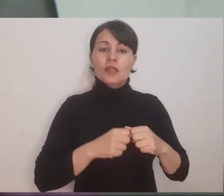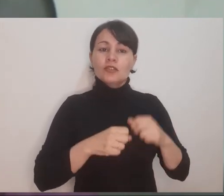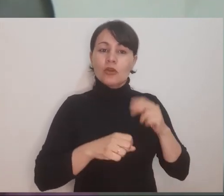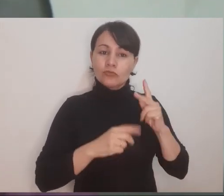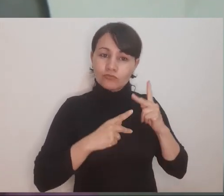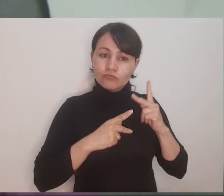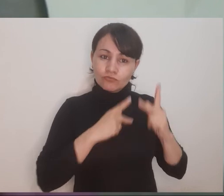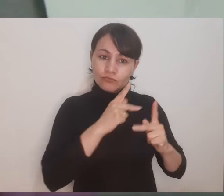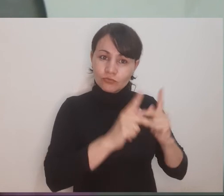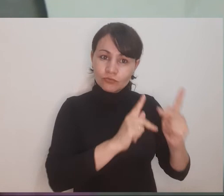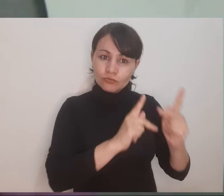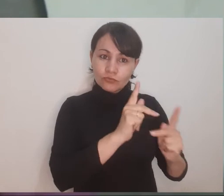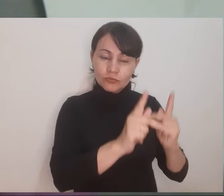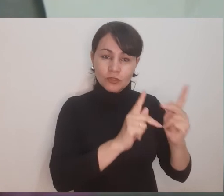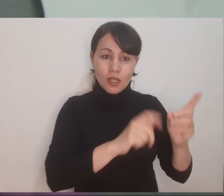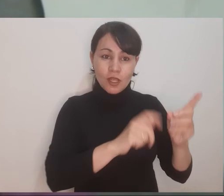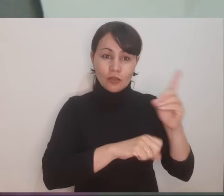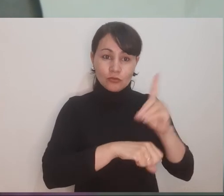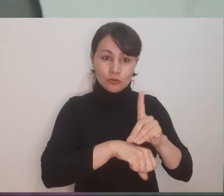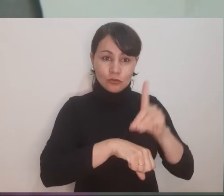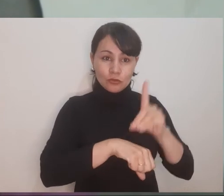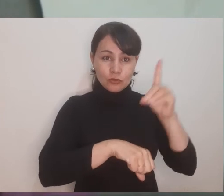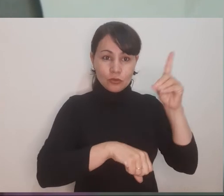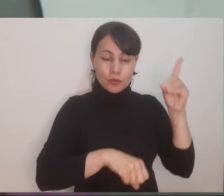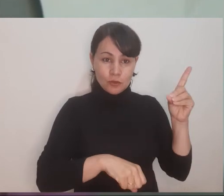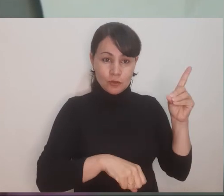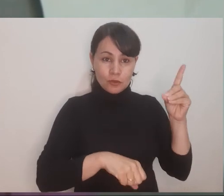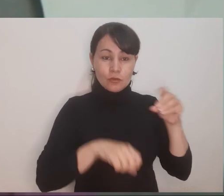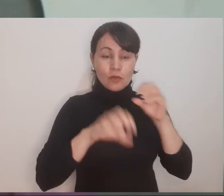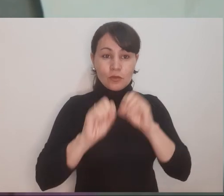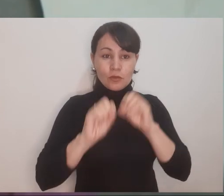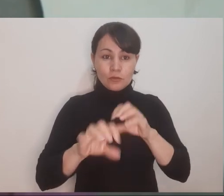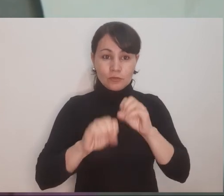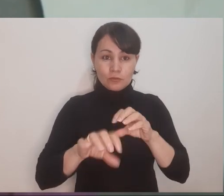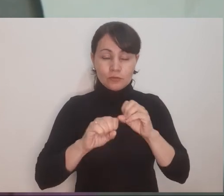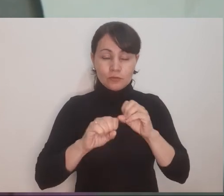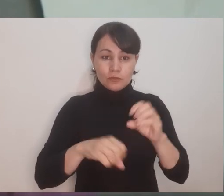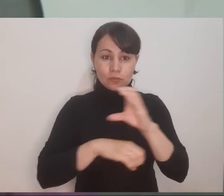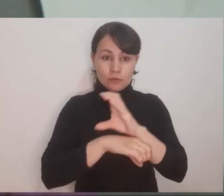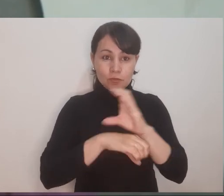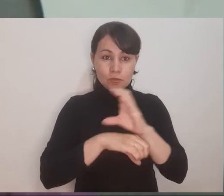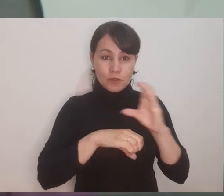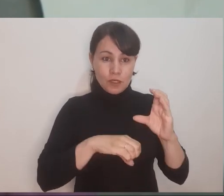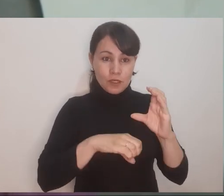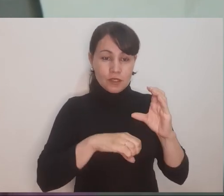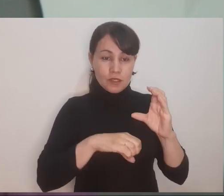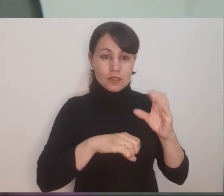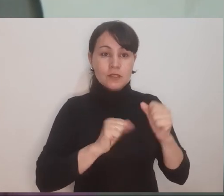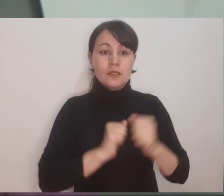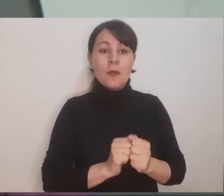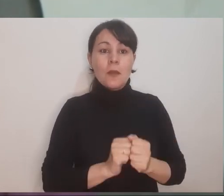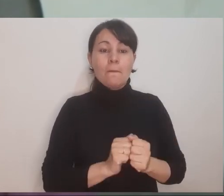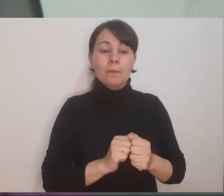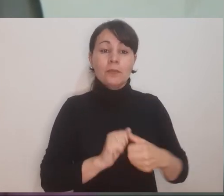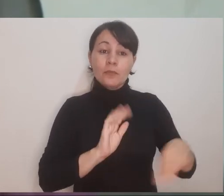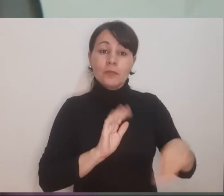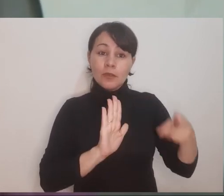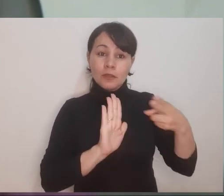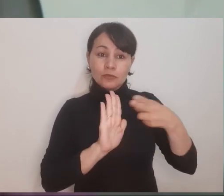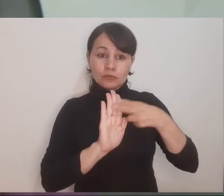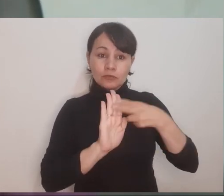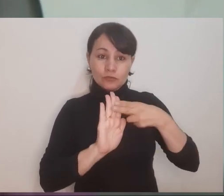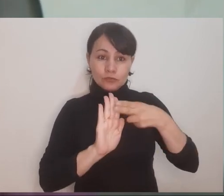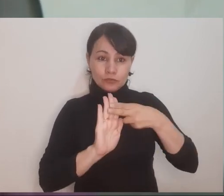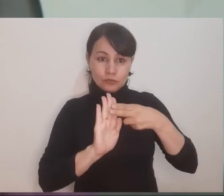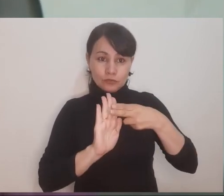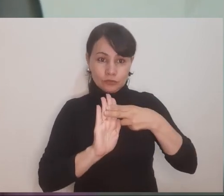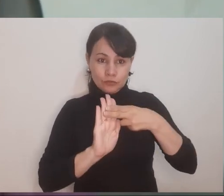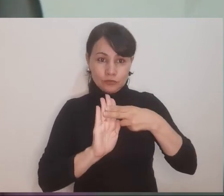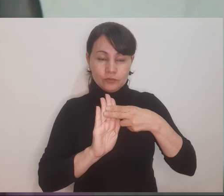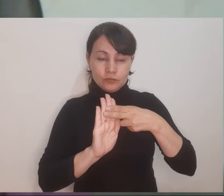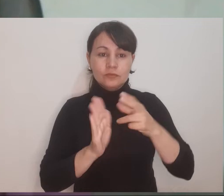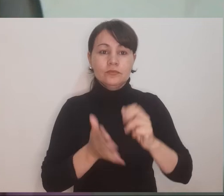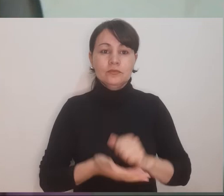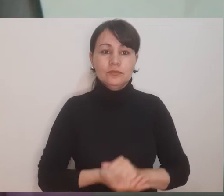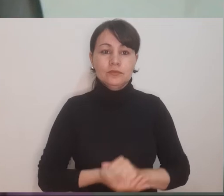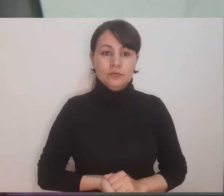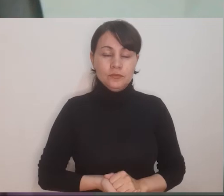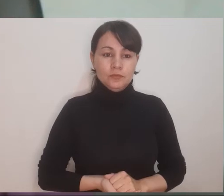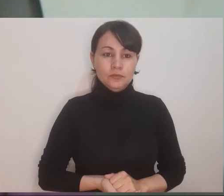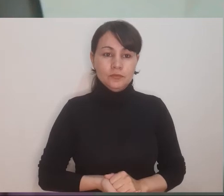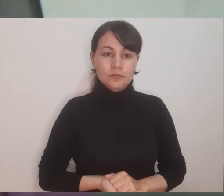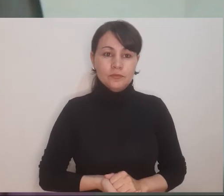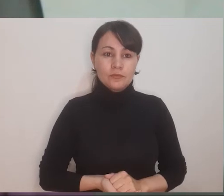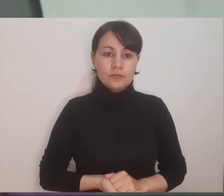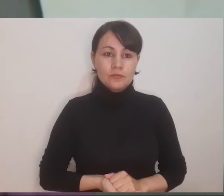doutoramento em educação nas ciências pela Universidade da região noroeste do estado do Rio Grande do Sul, a